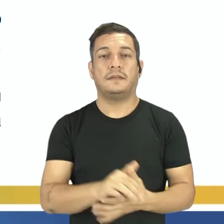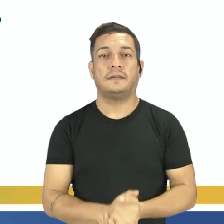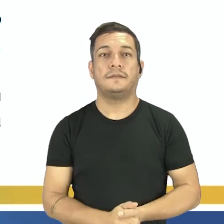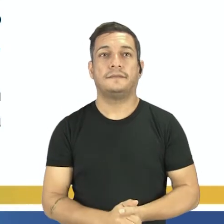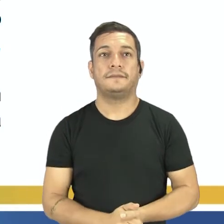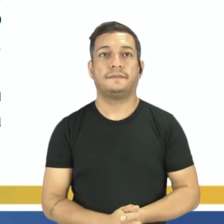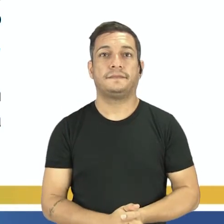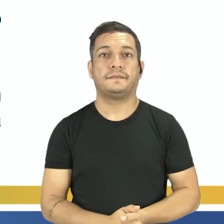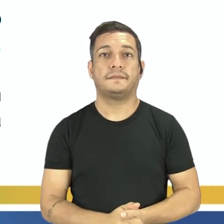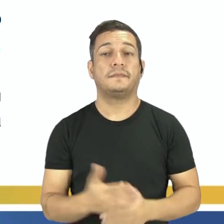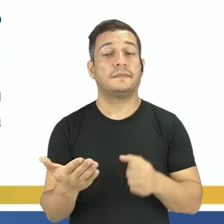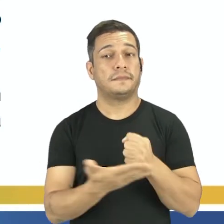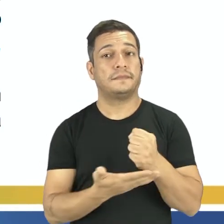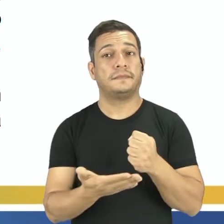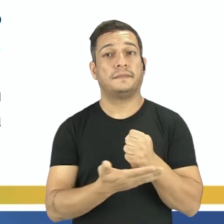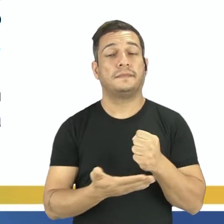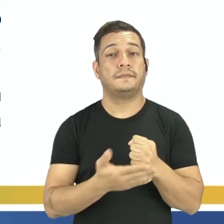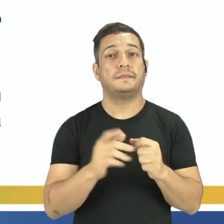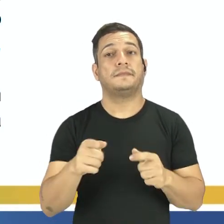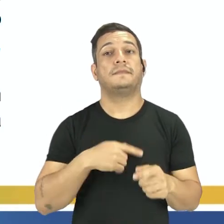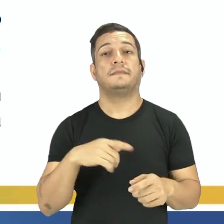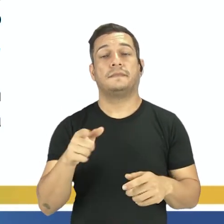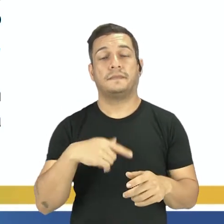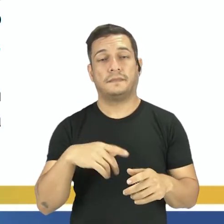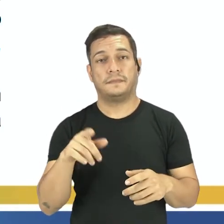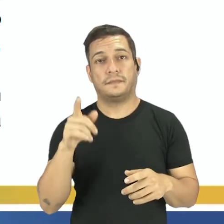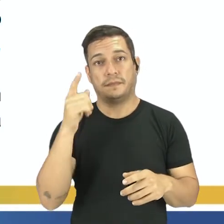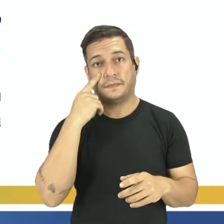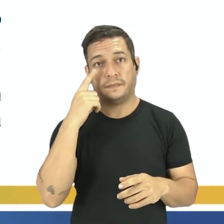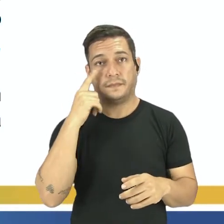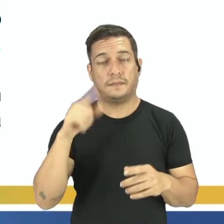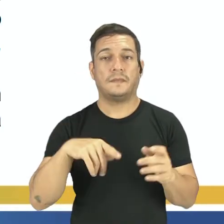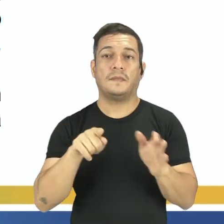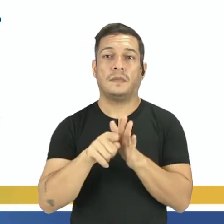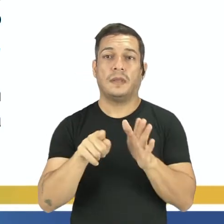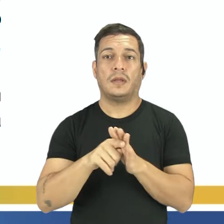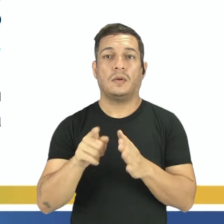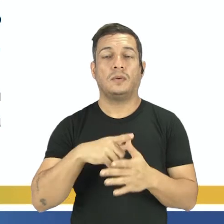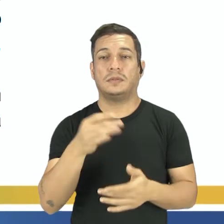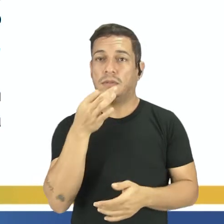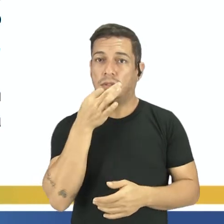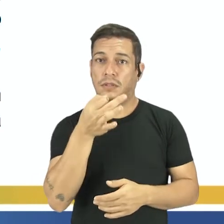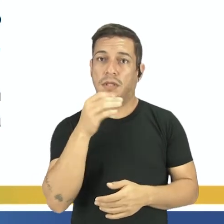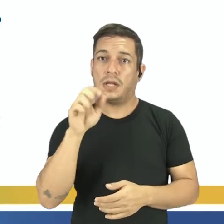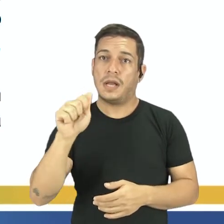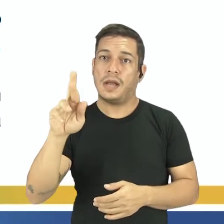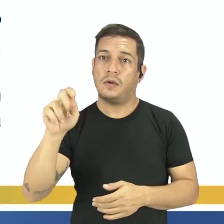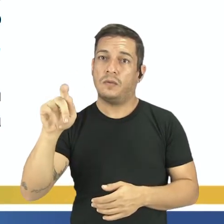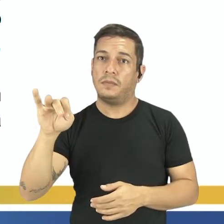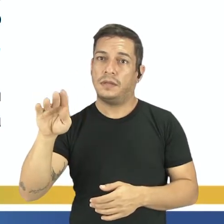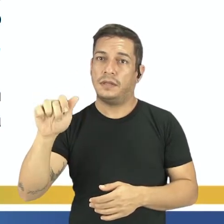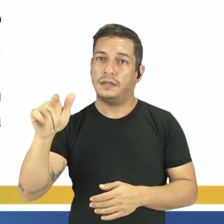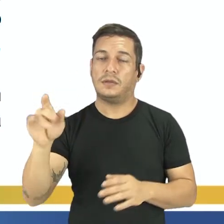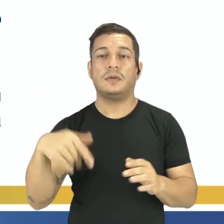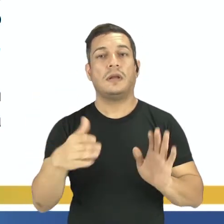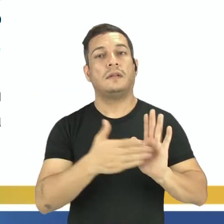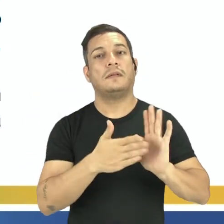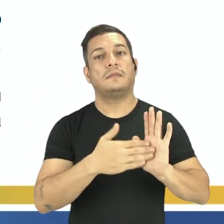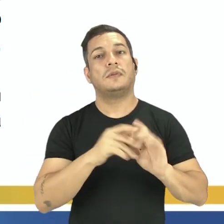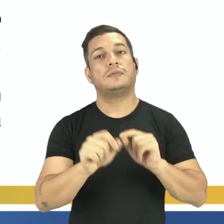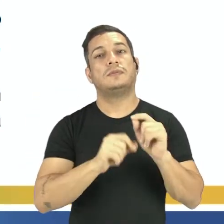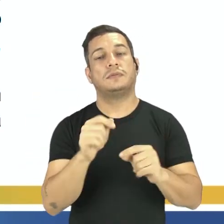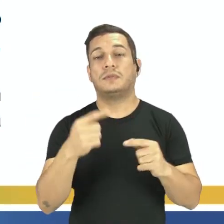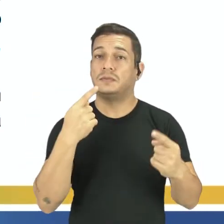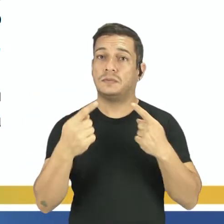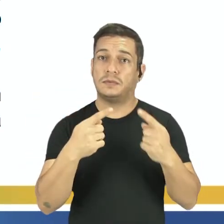Então, exatamente baseada em questões levantadas lá na tua argumentação, que consiste na proposta de solução para os